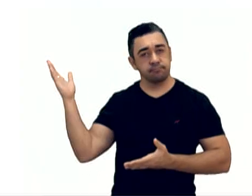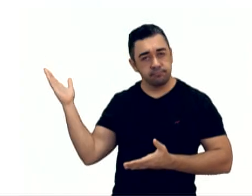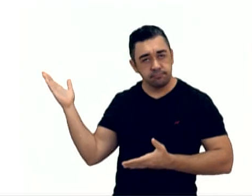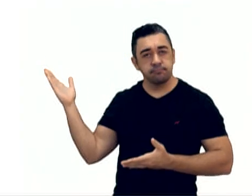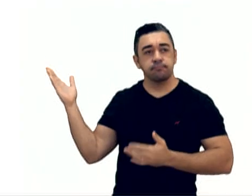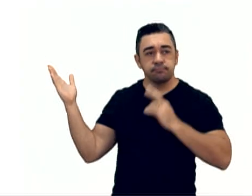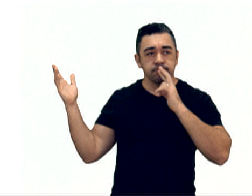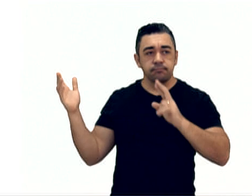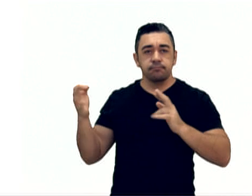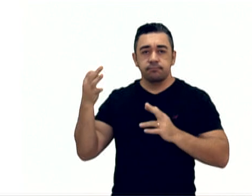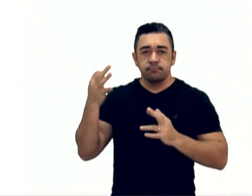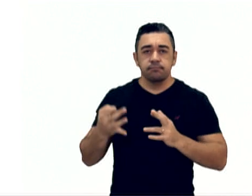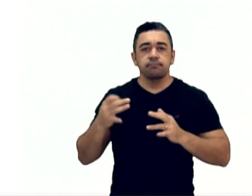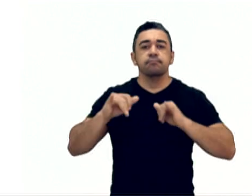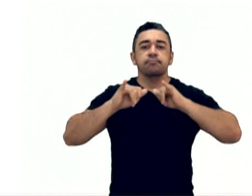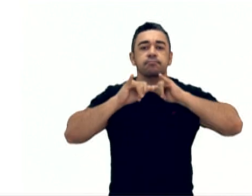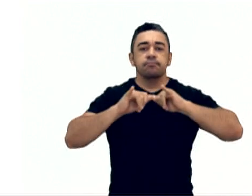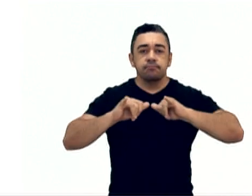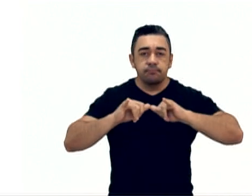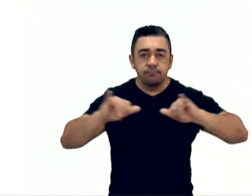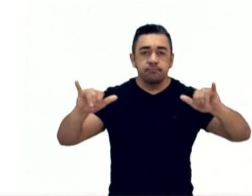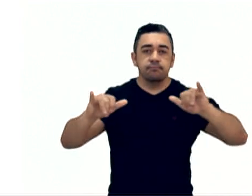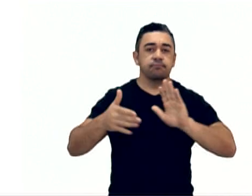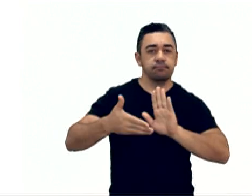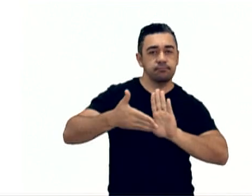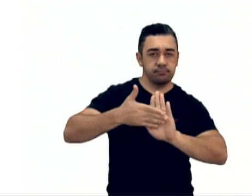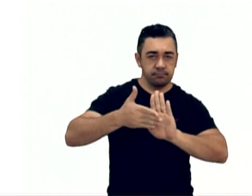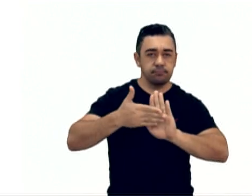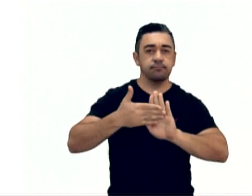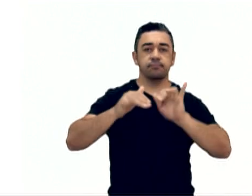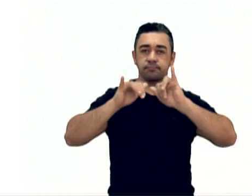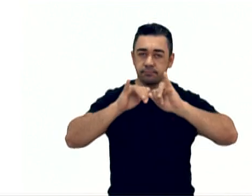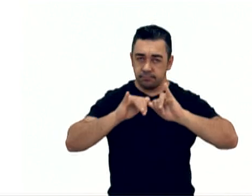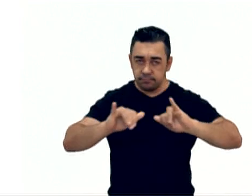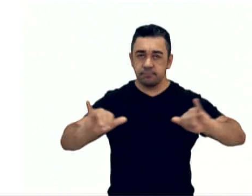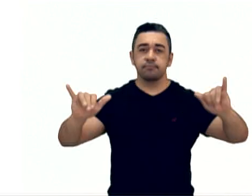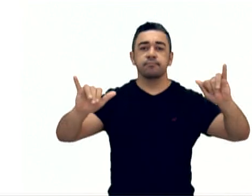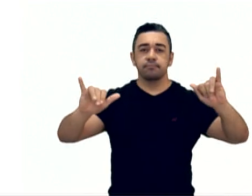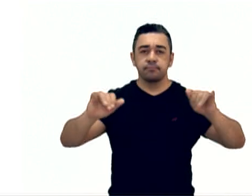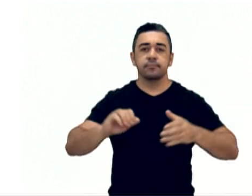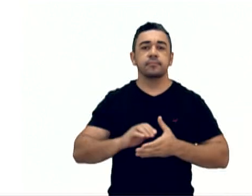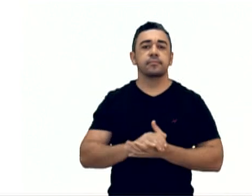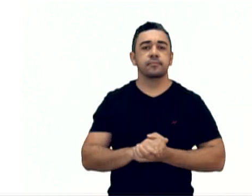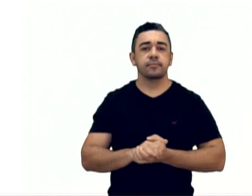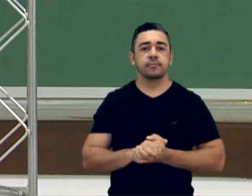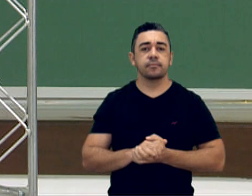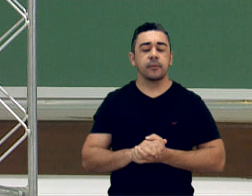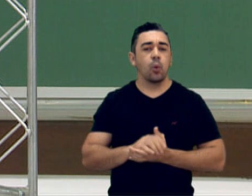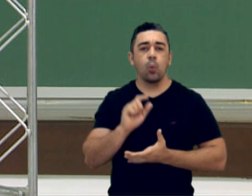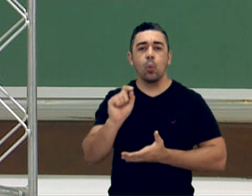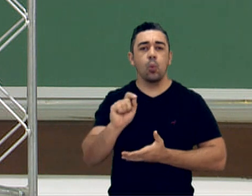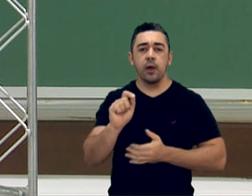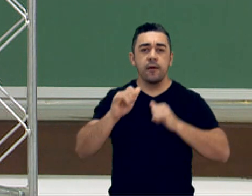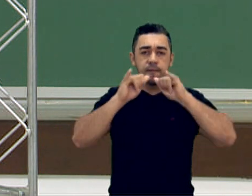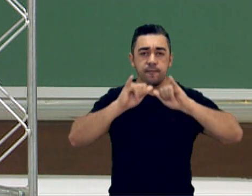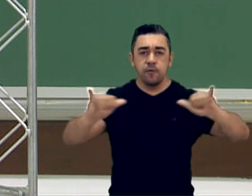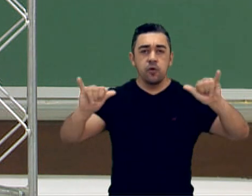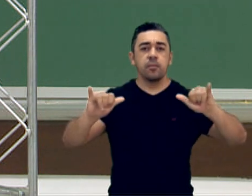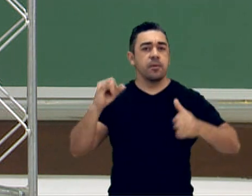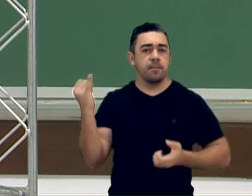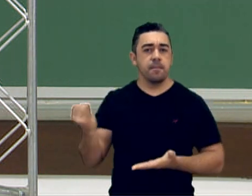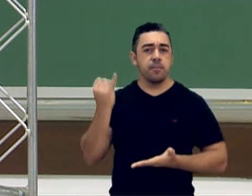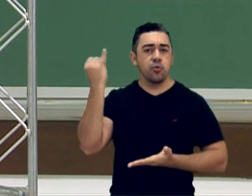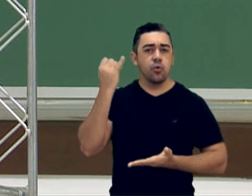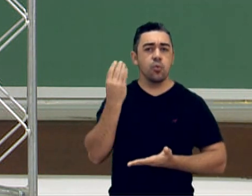what is the purpose of this article? Qual que é o propósito desse artigo? Informar. Então, ele está trazendo informações para vocês de